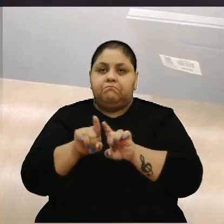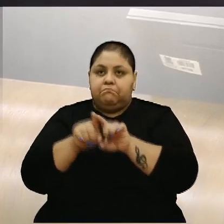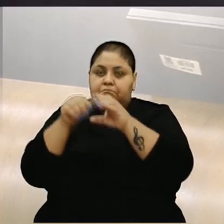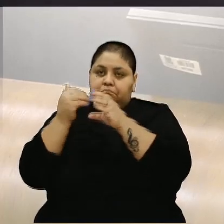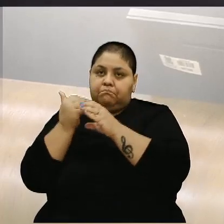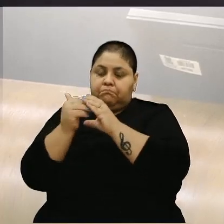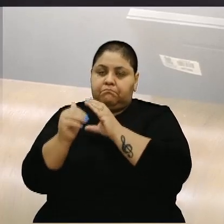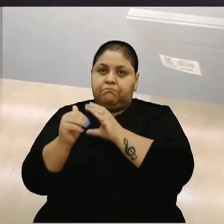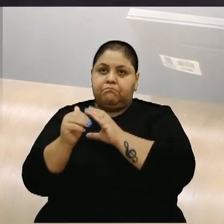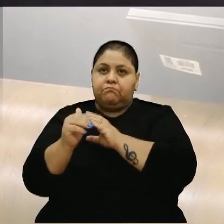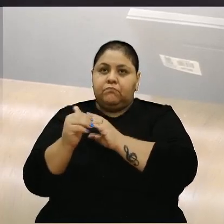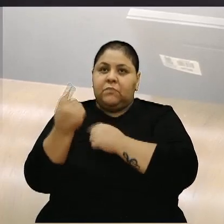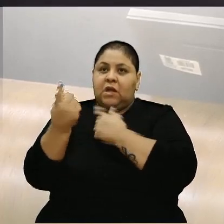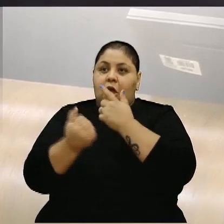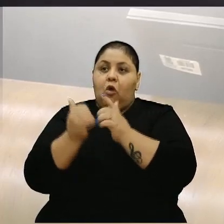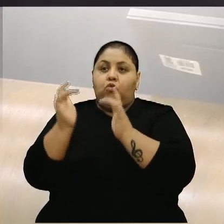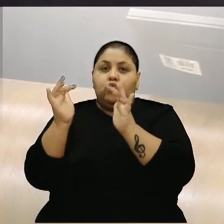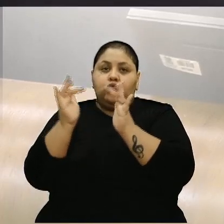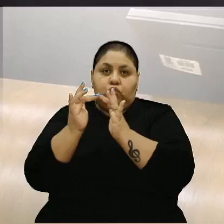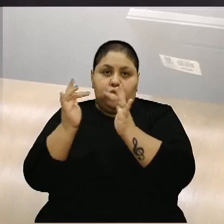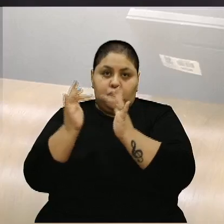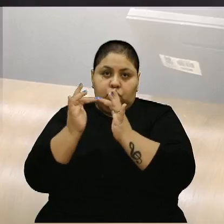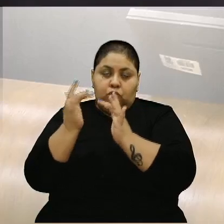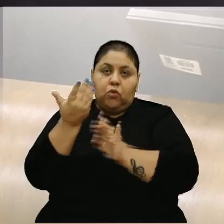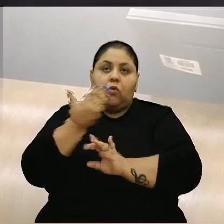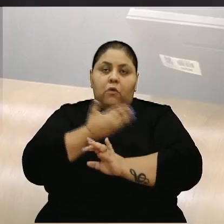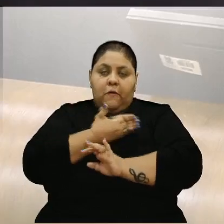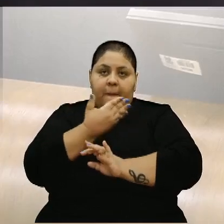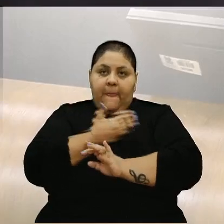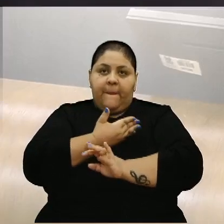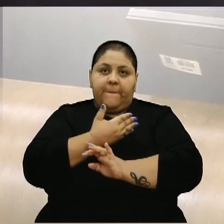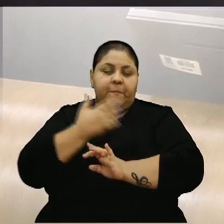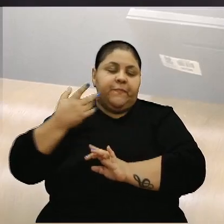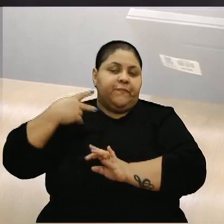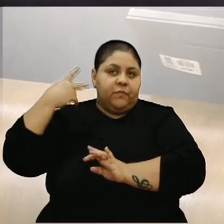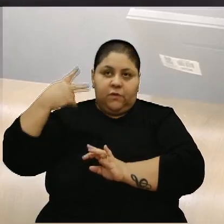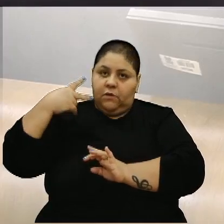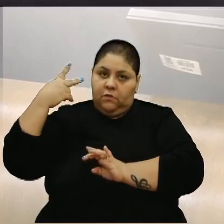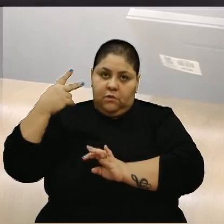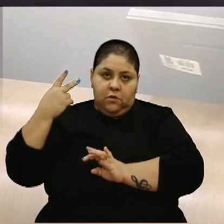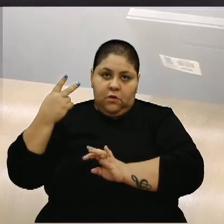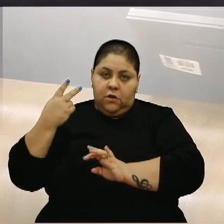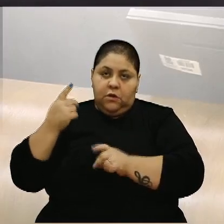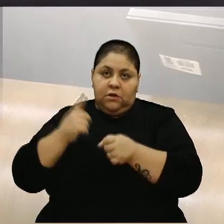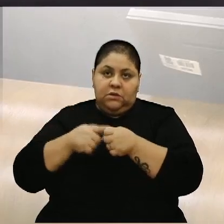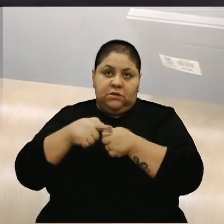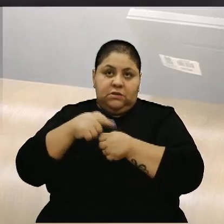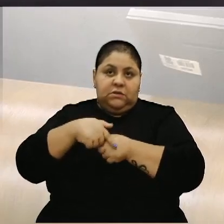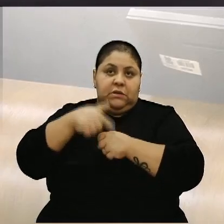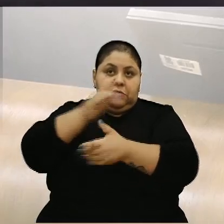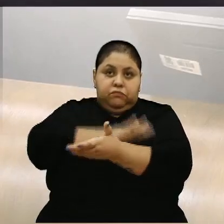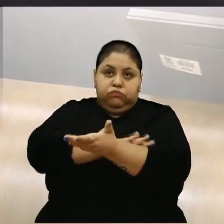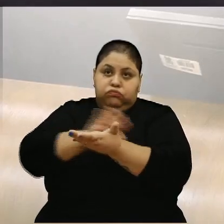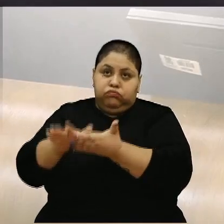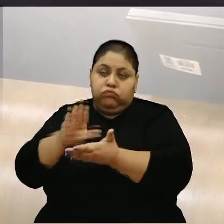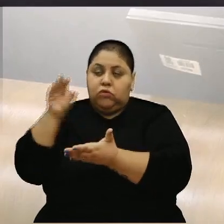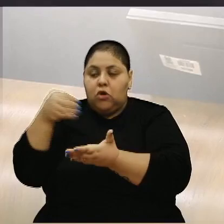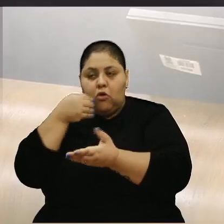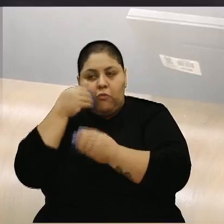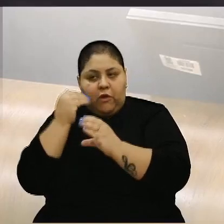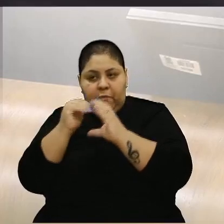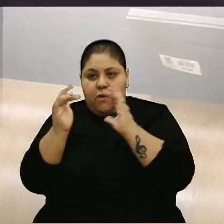né, alguns contatos de amigos, vereadores, enfim, que estão nessas cidades mais atingidas. Eu, obviamente, encaminhei o contato